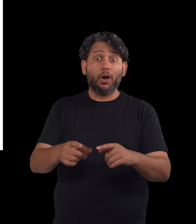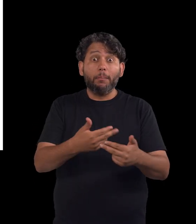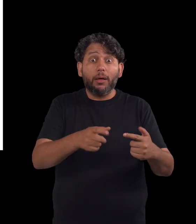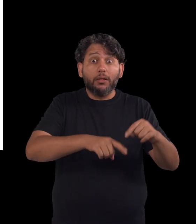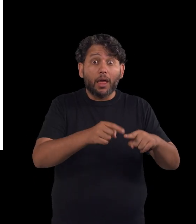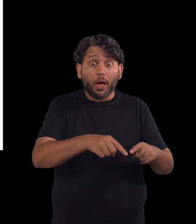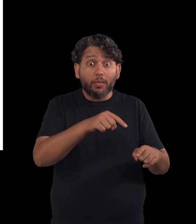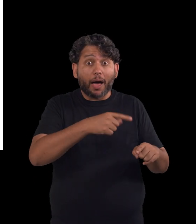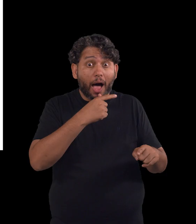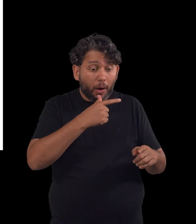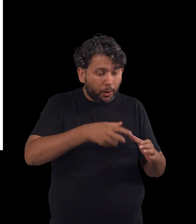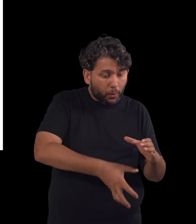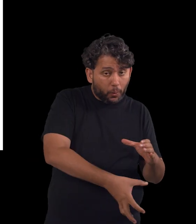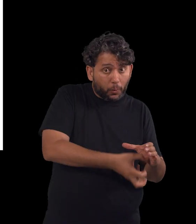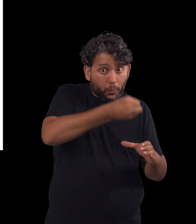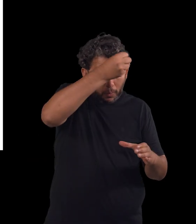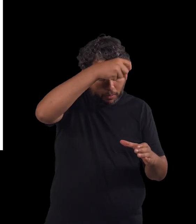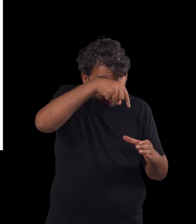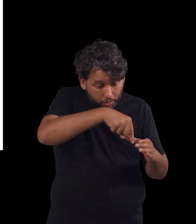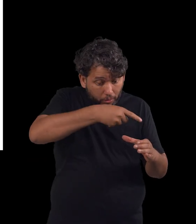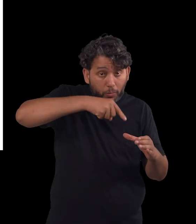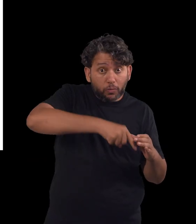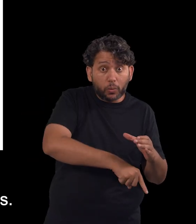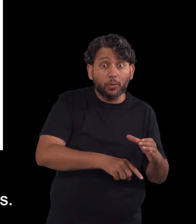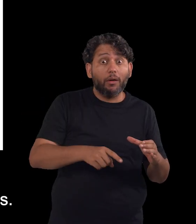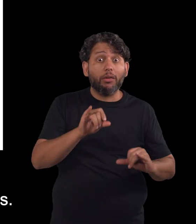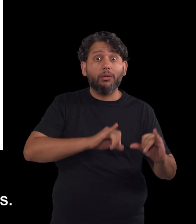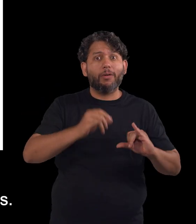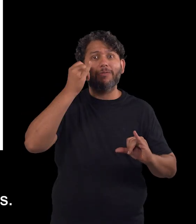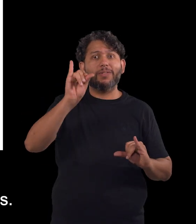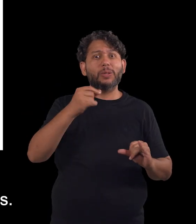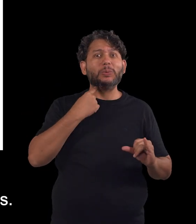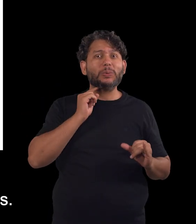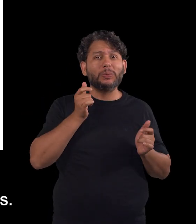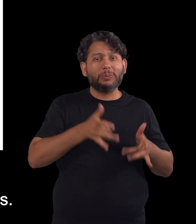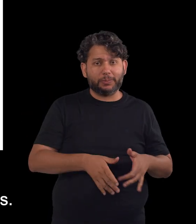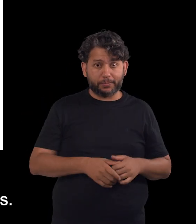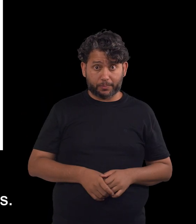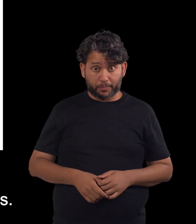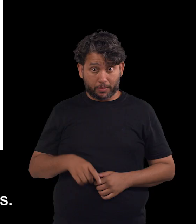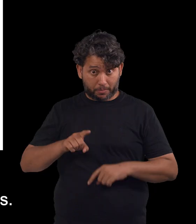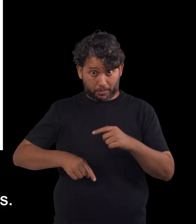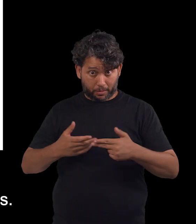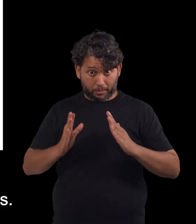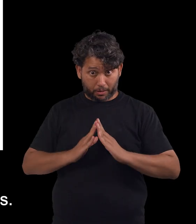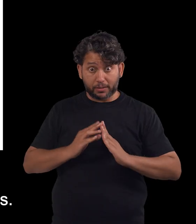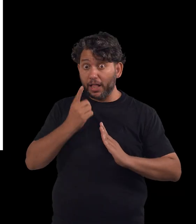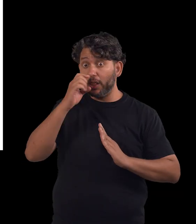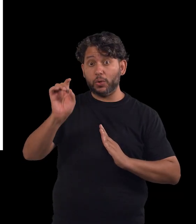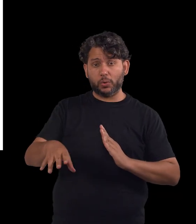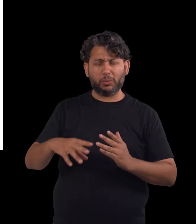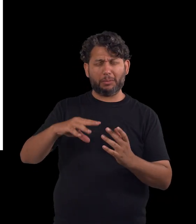resíduos contaminem mananciais e lençóis freáticos. Também precisamos olhar com atenção para o lixo que